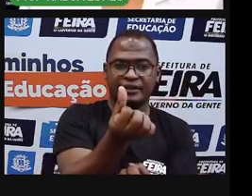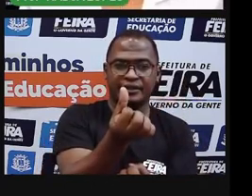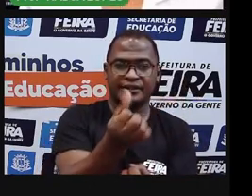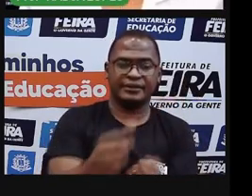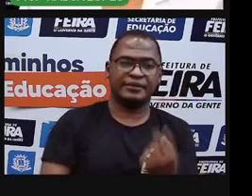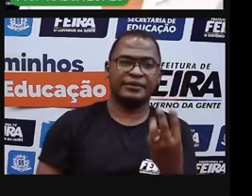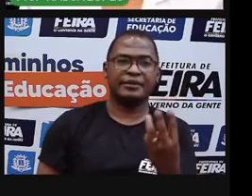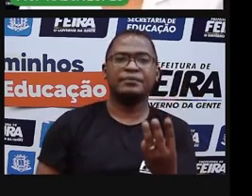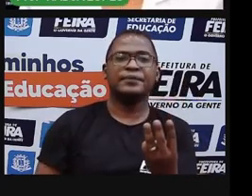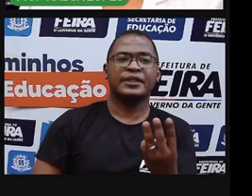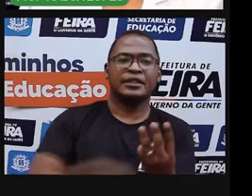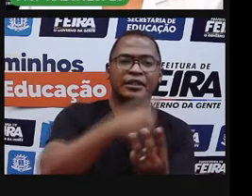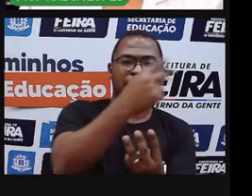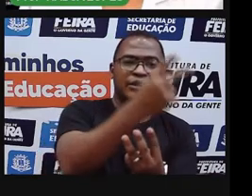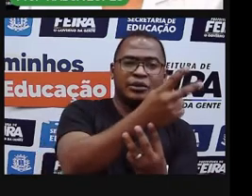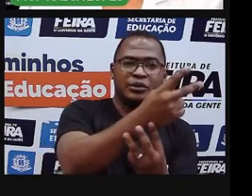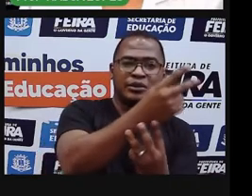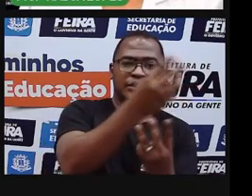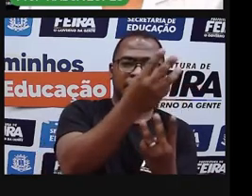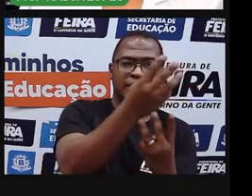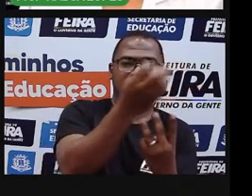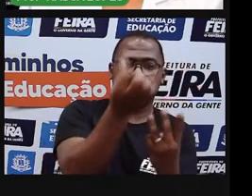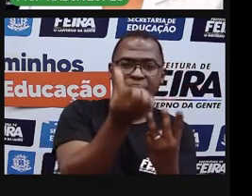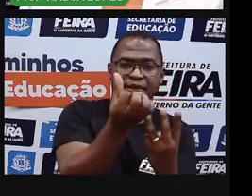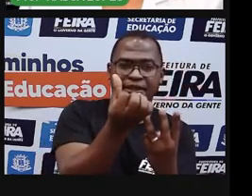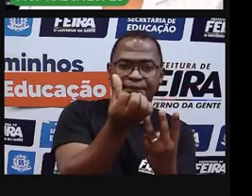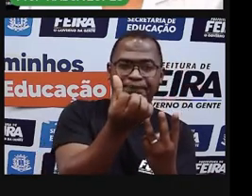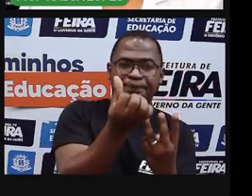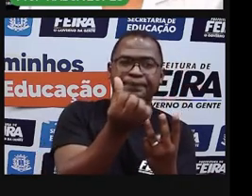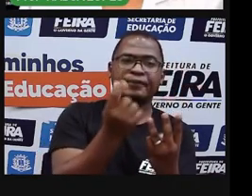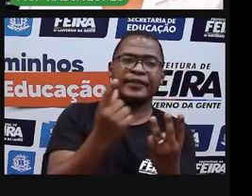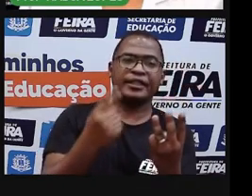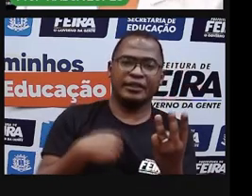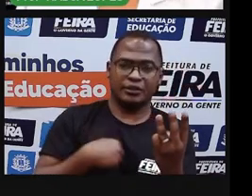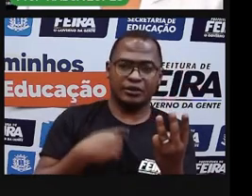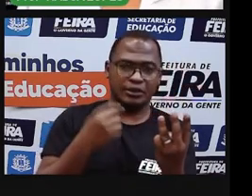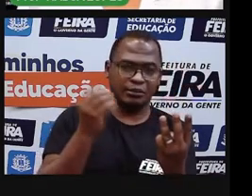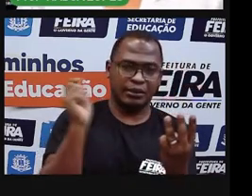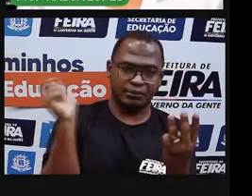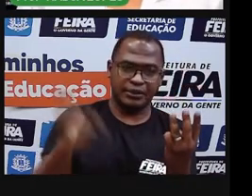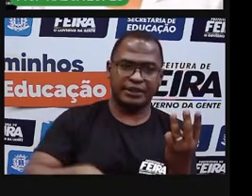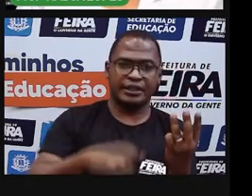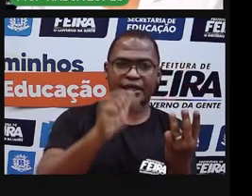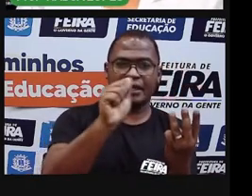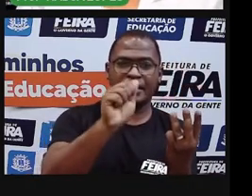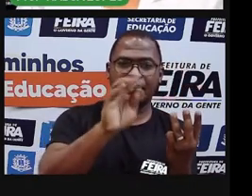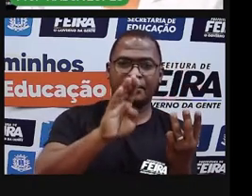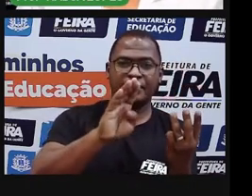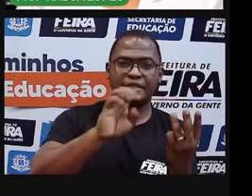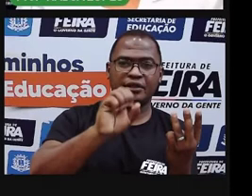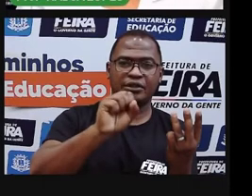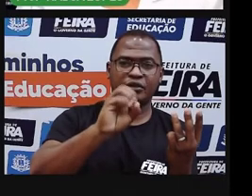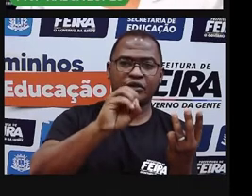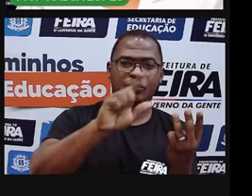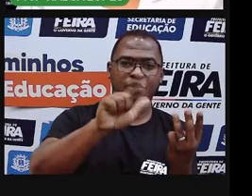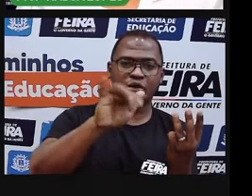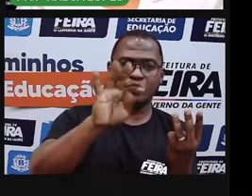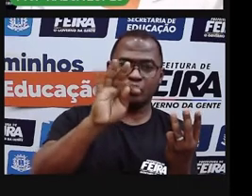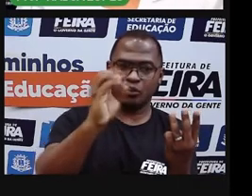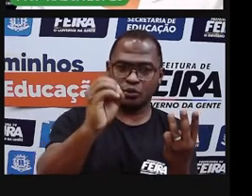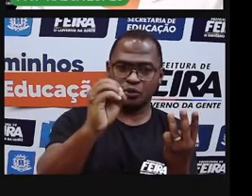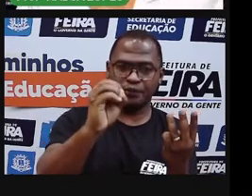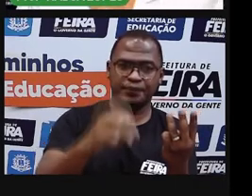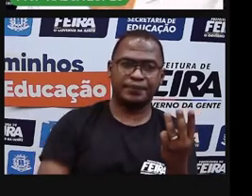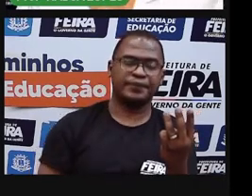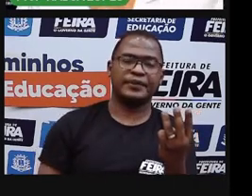como é isso é uma Lobo soluto ele é o valor do algarismo a isolado né